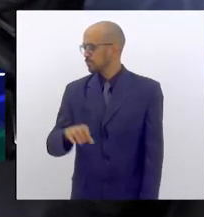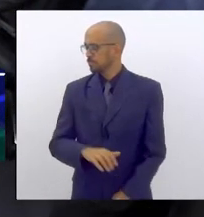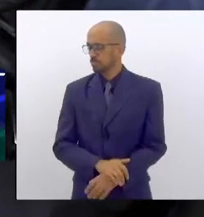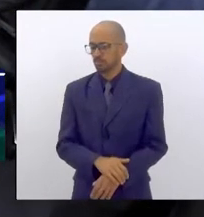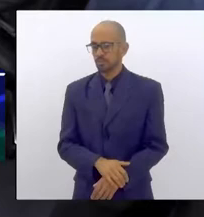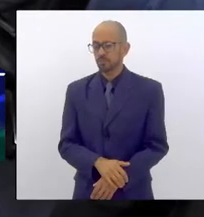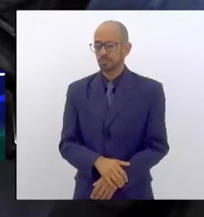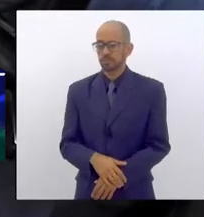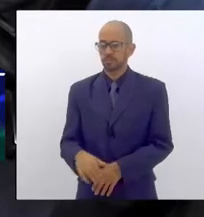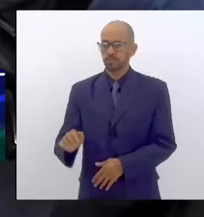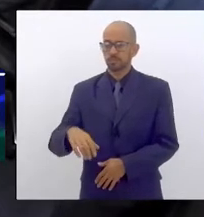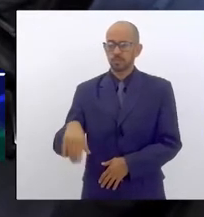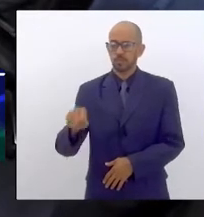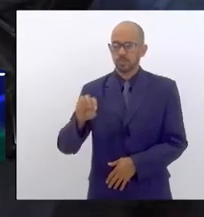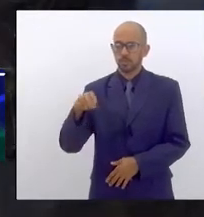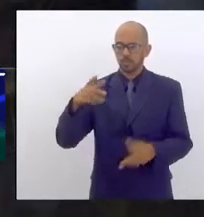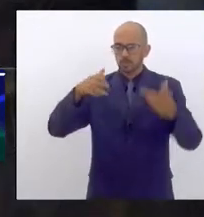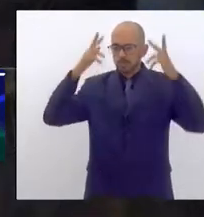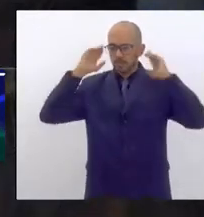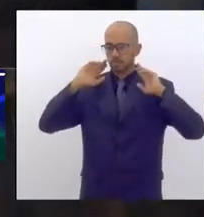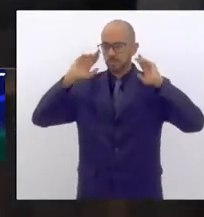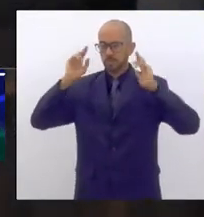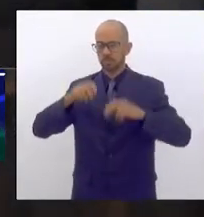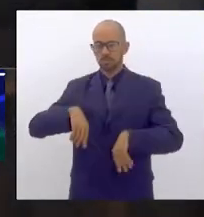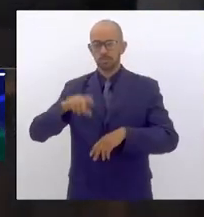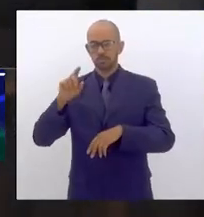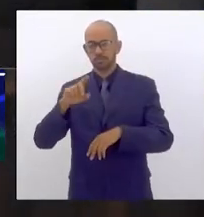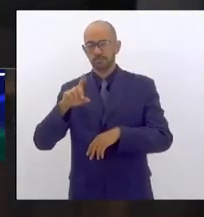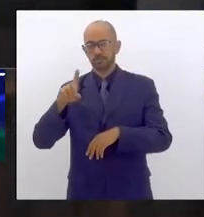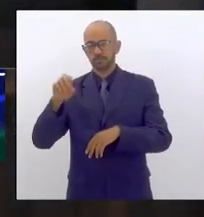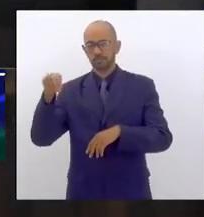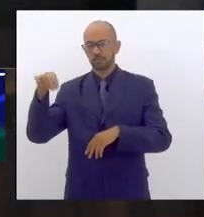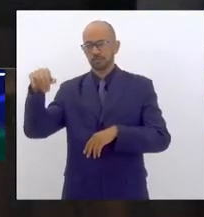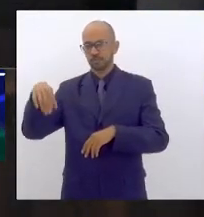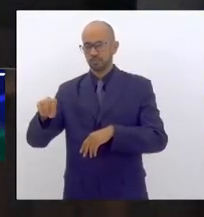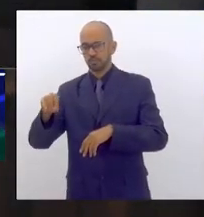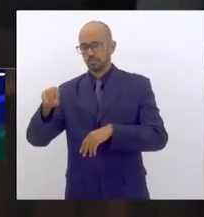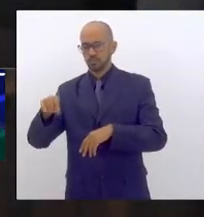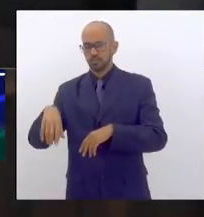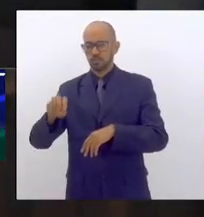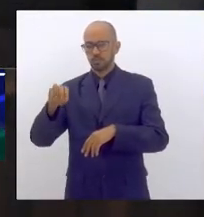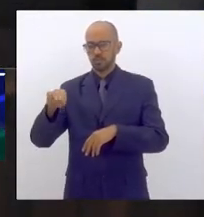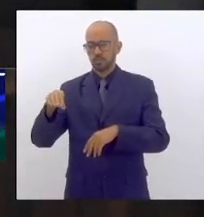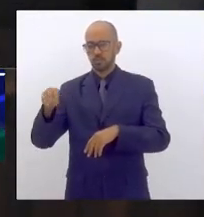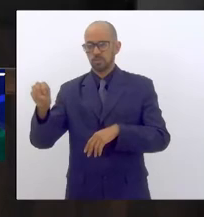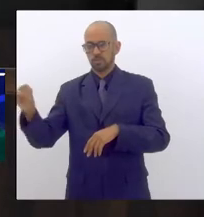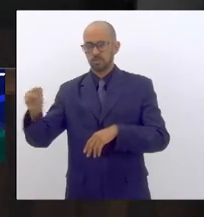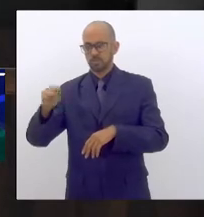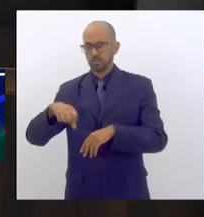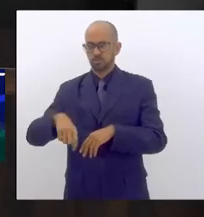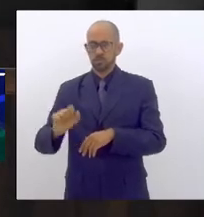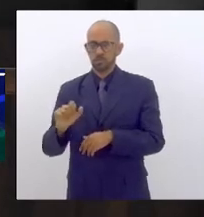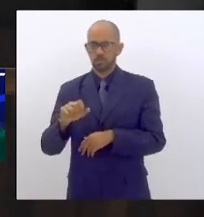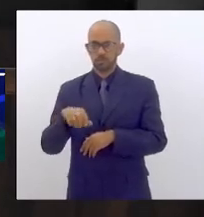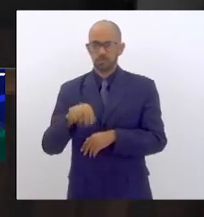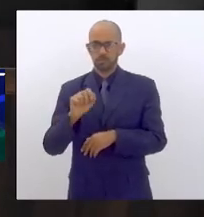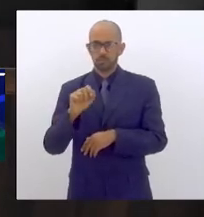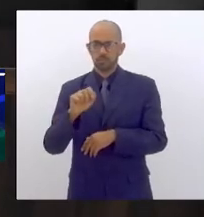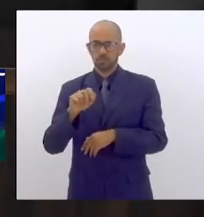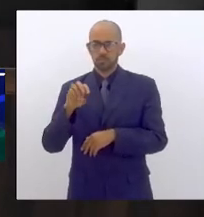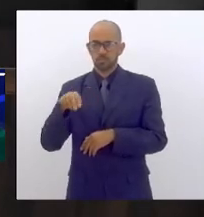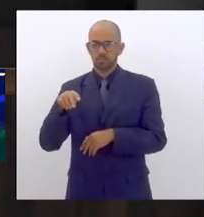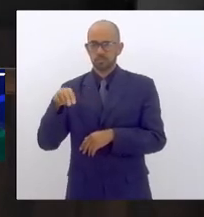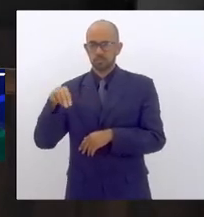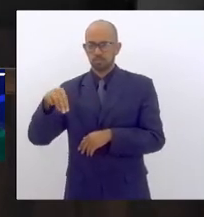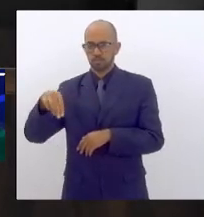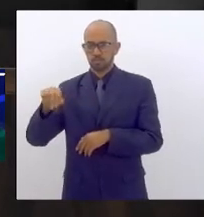Luiz Martins, Marcelo Cabeleireiro, Marcelo Dino, Márcio Alberto, Marcos Abraão, Marcos Miller, Marcos Vinícius, Max